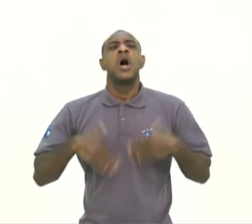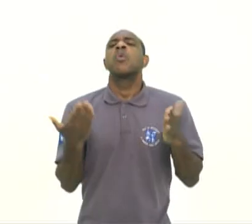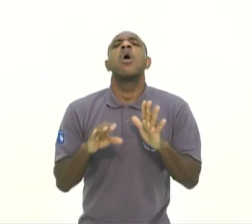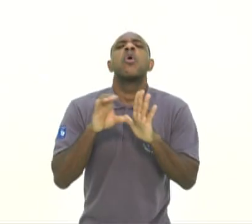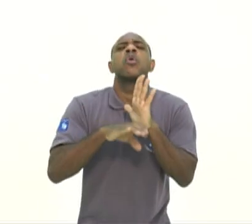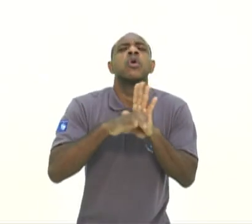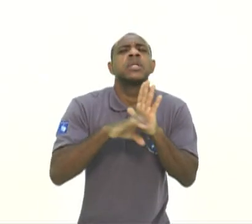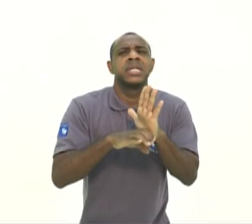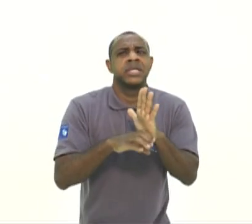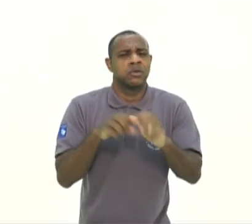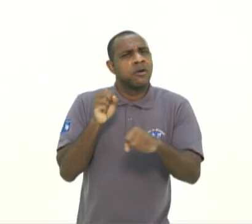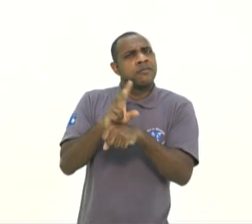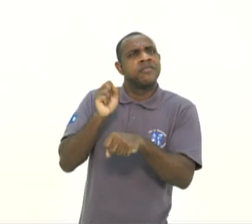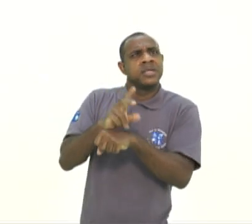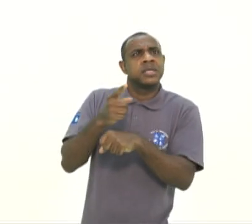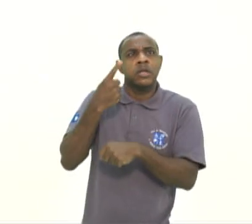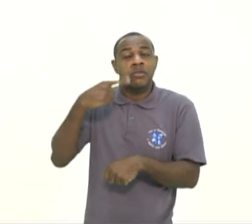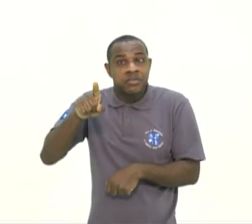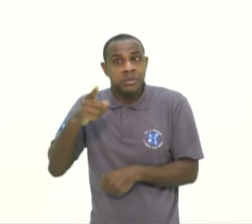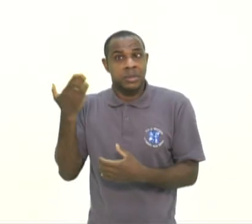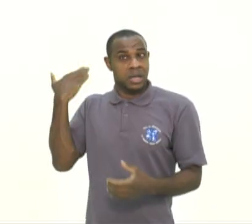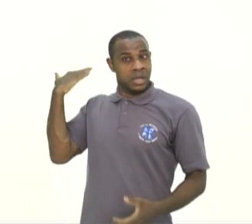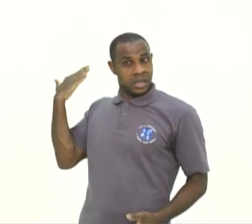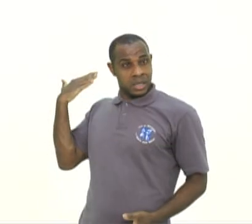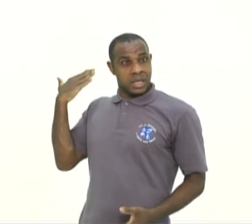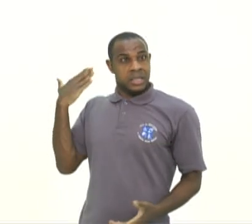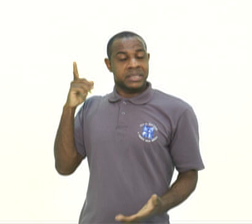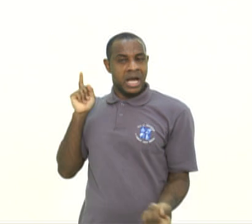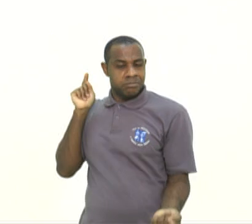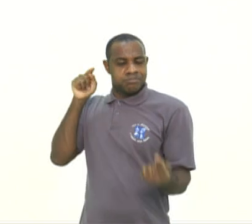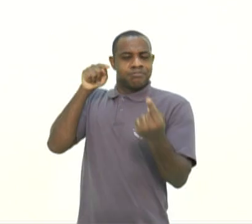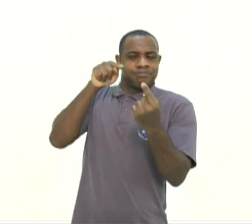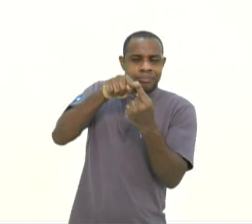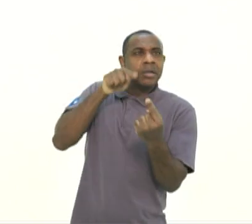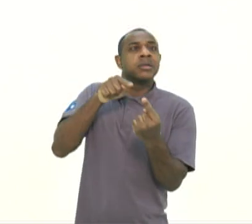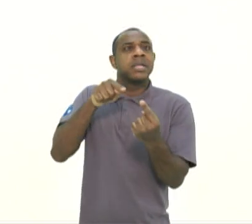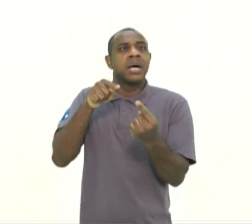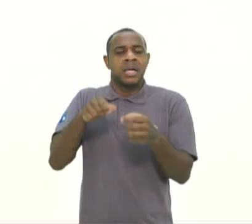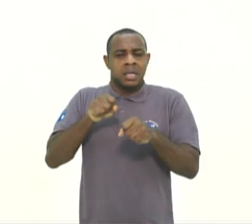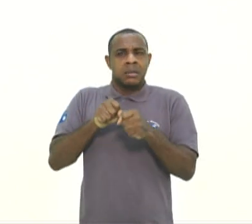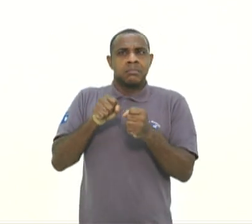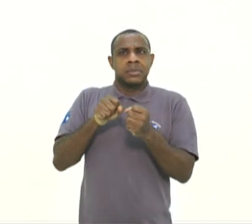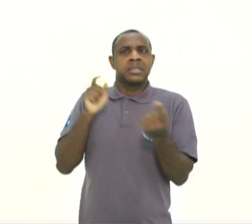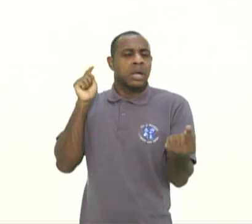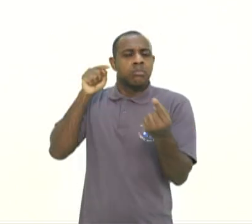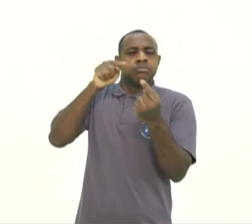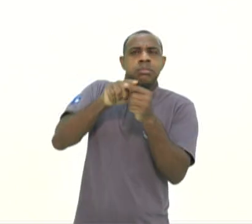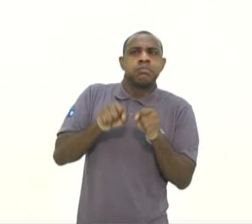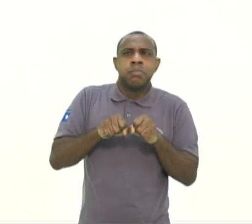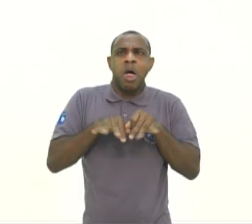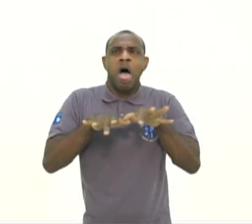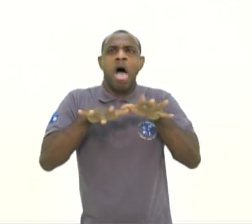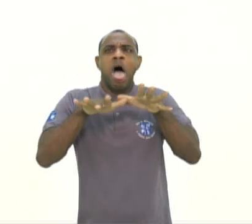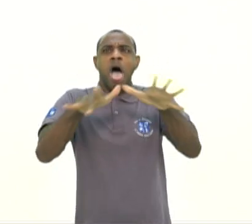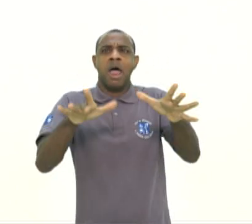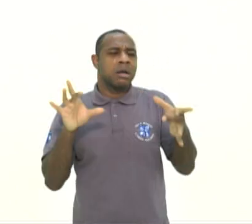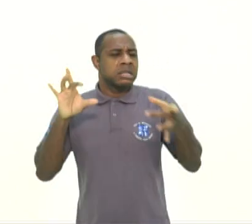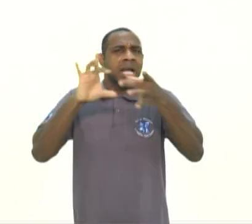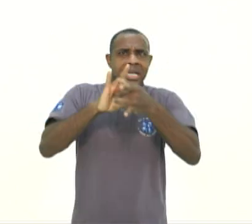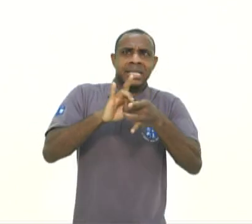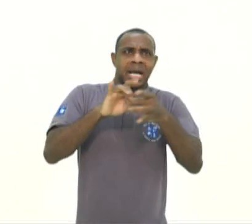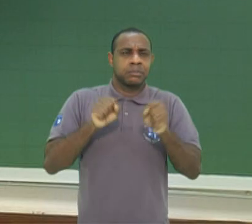conceito que vimos nas últimas aulas está diretamente ligado à disseminação do vírus como